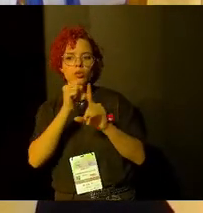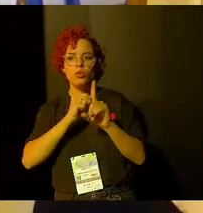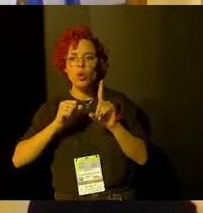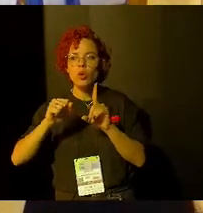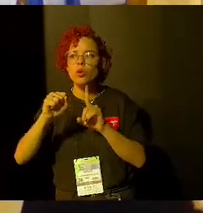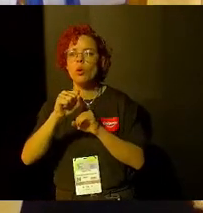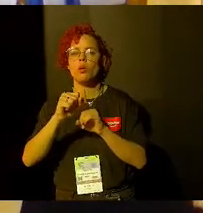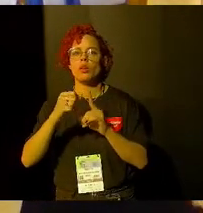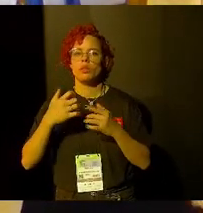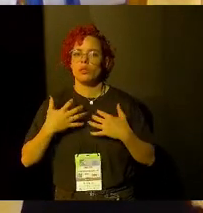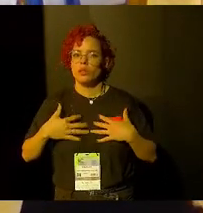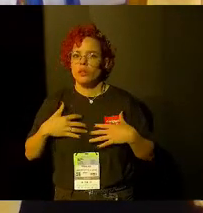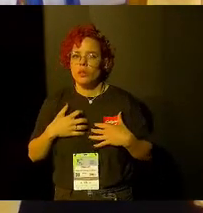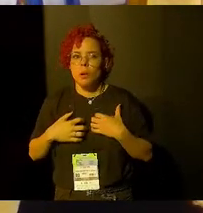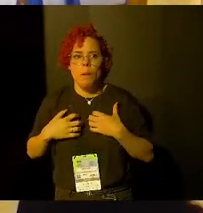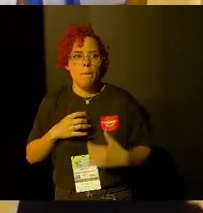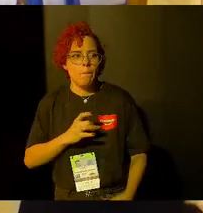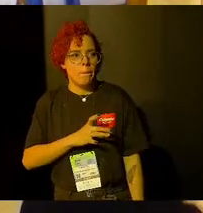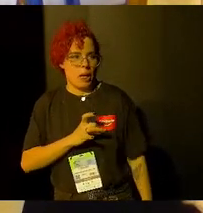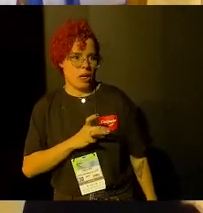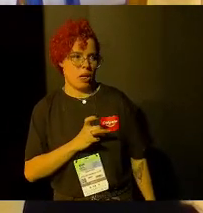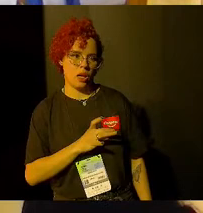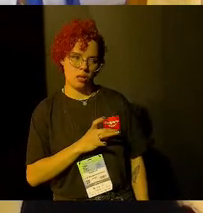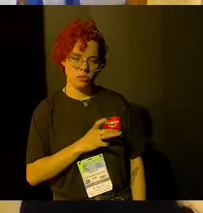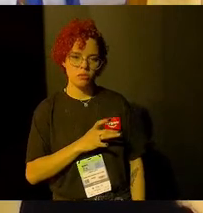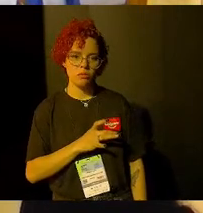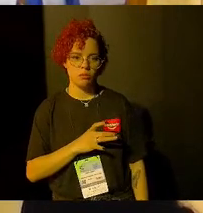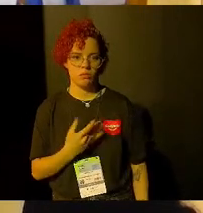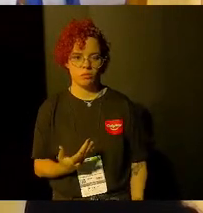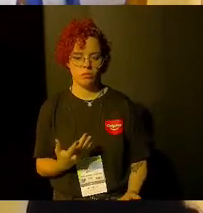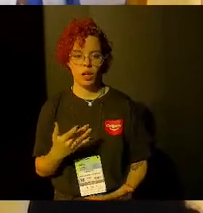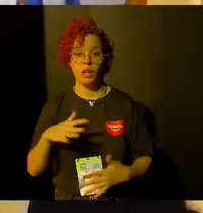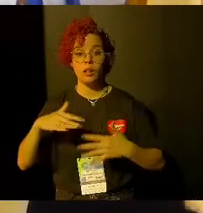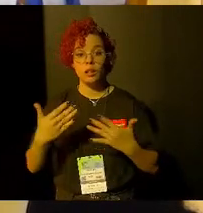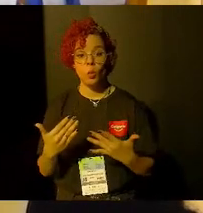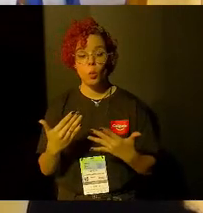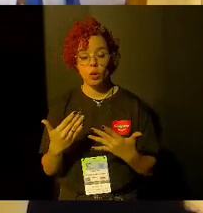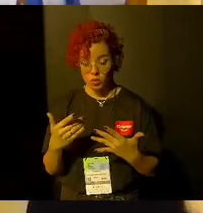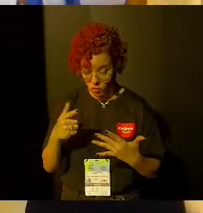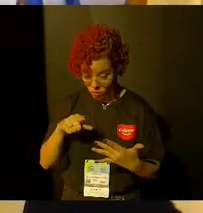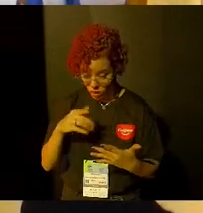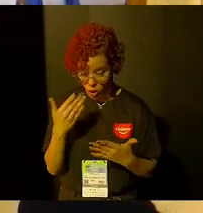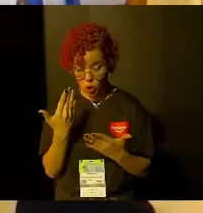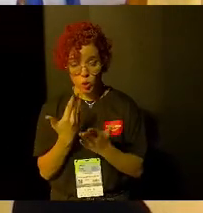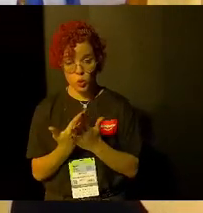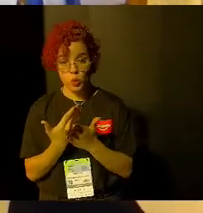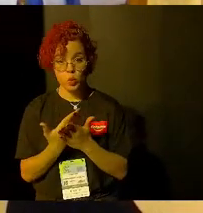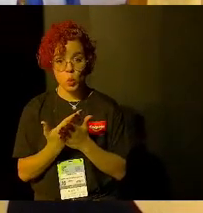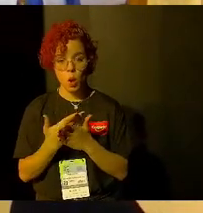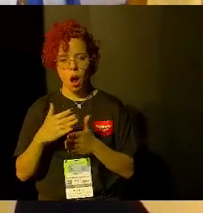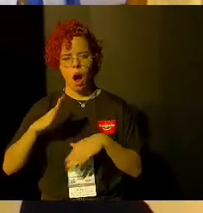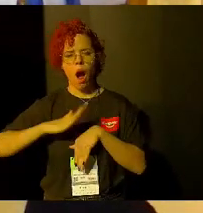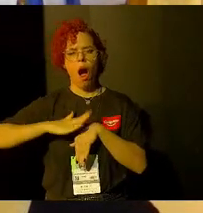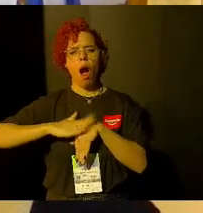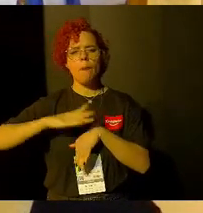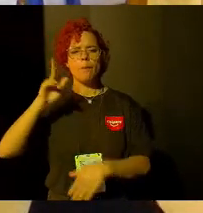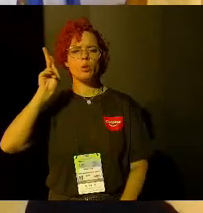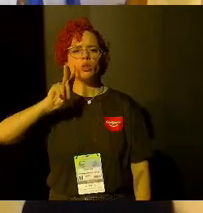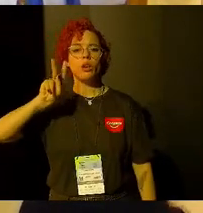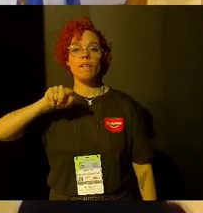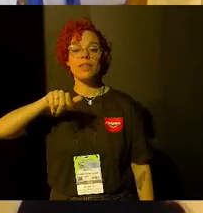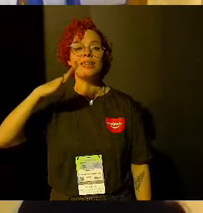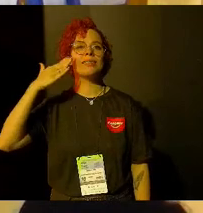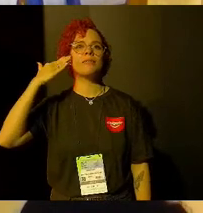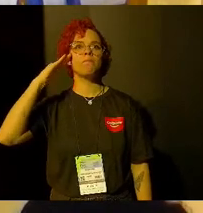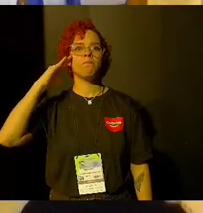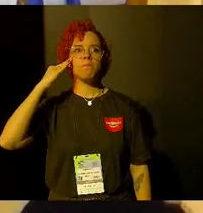fobicos E fóbicas então quando você estuda sua própria história você entende o que tá